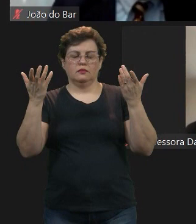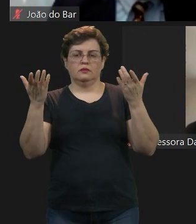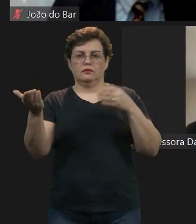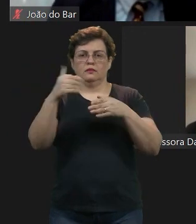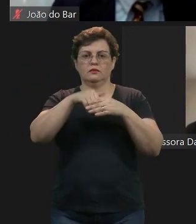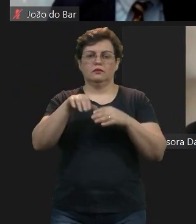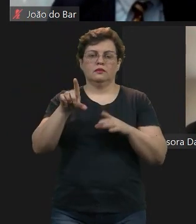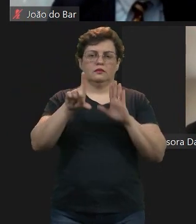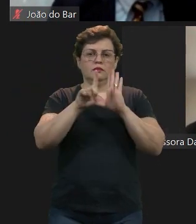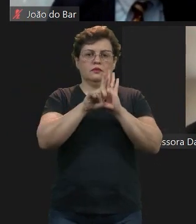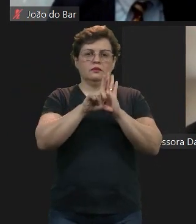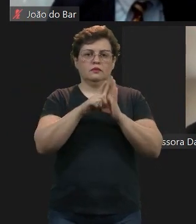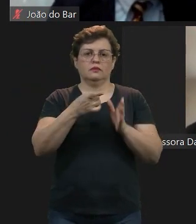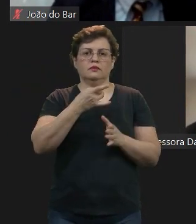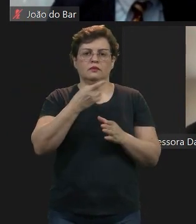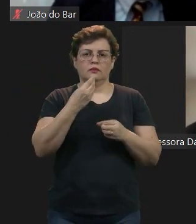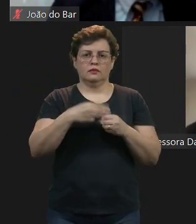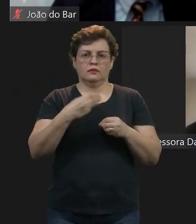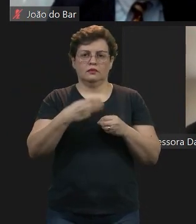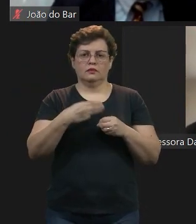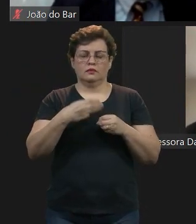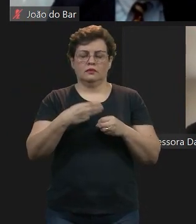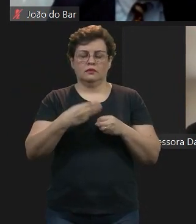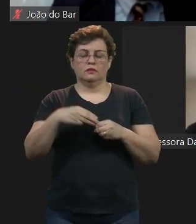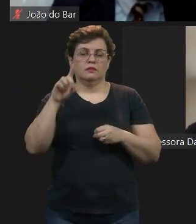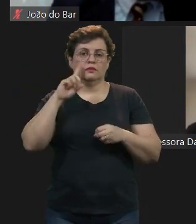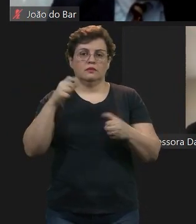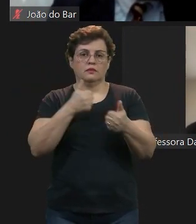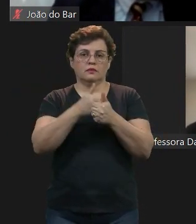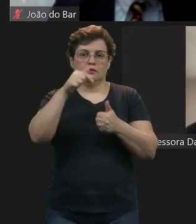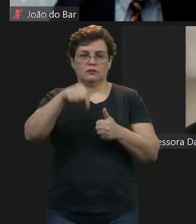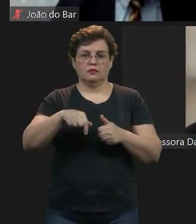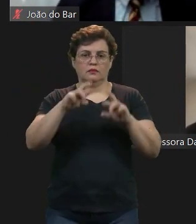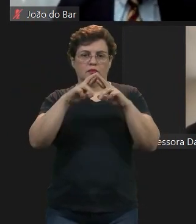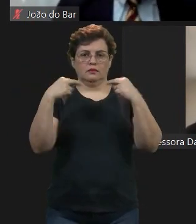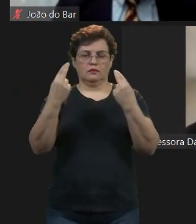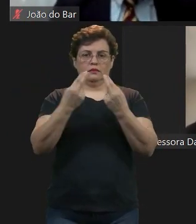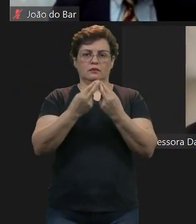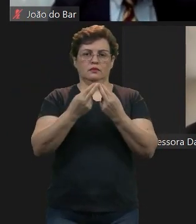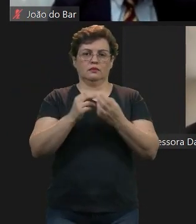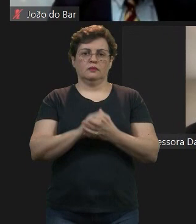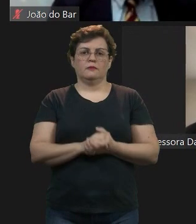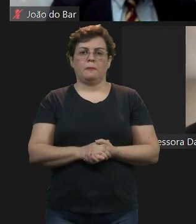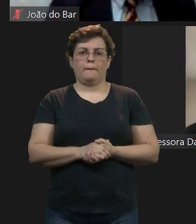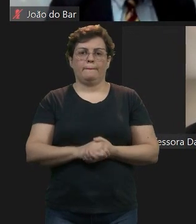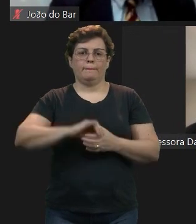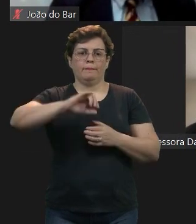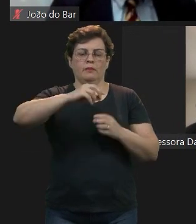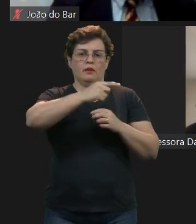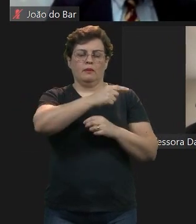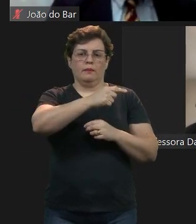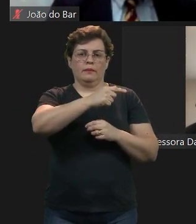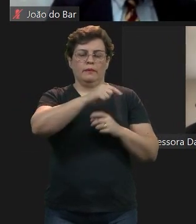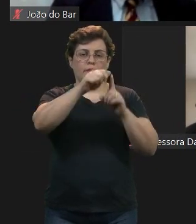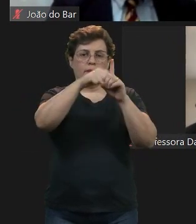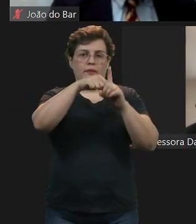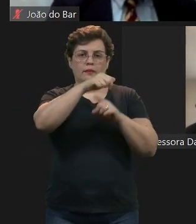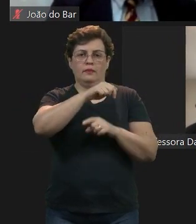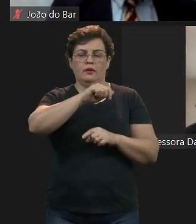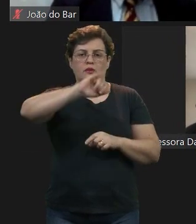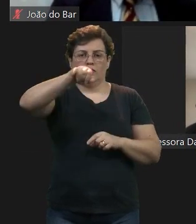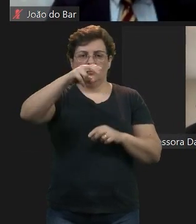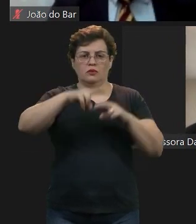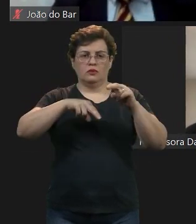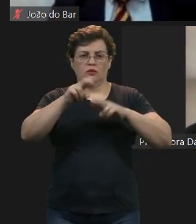municipal referente aos dias próximos à presente sessão ordinária. No mês de junho, na primeira semana,